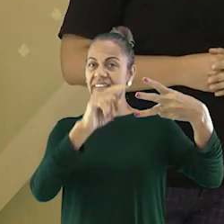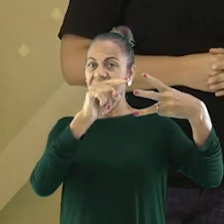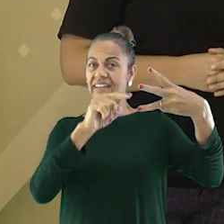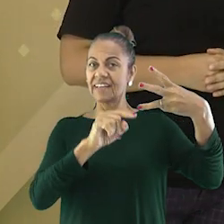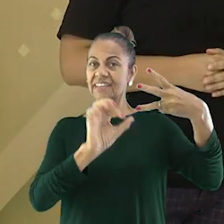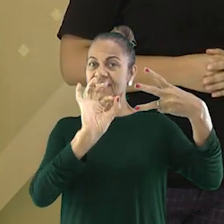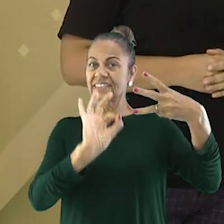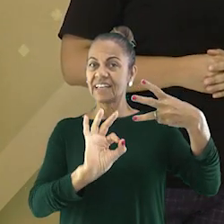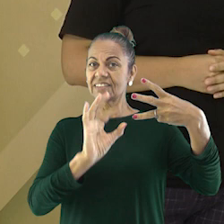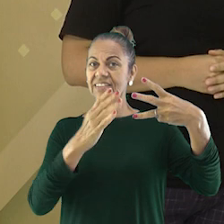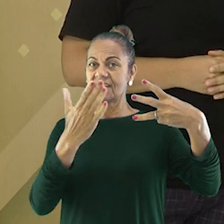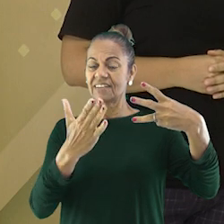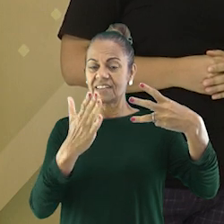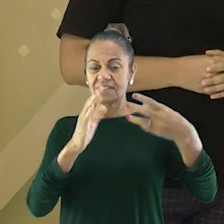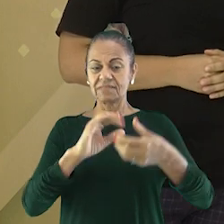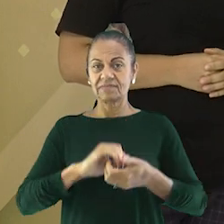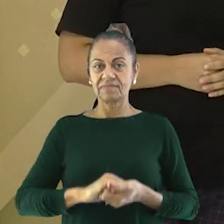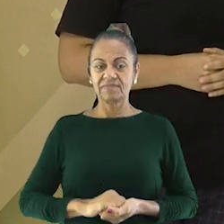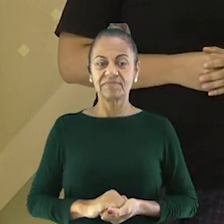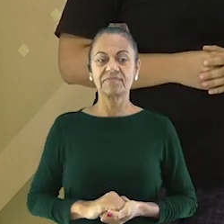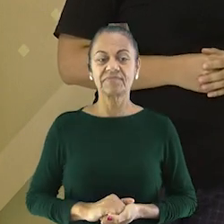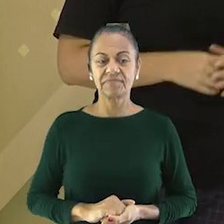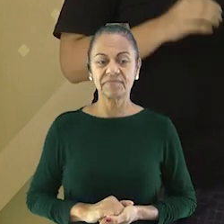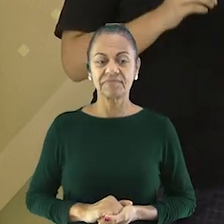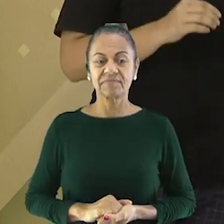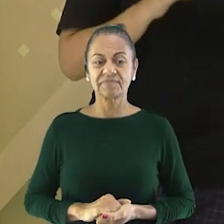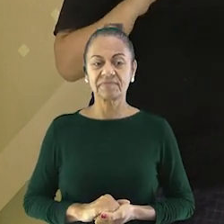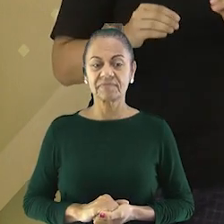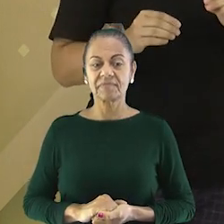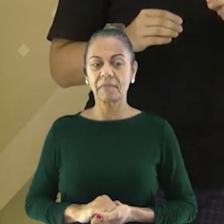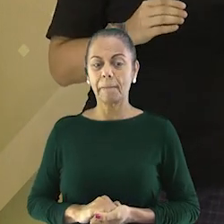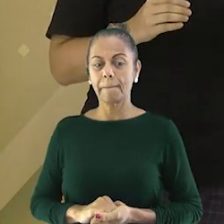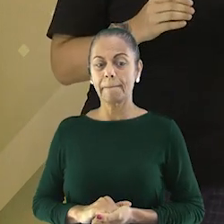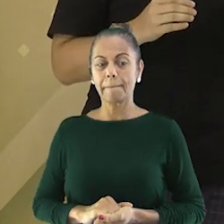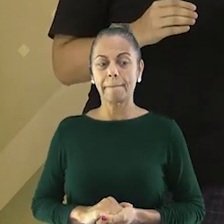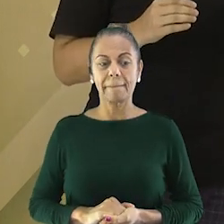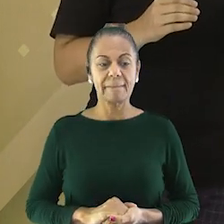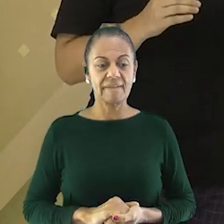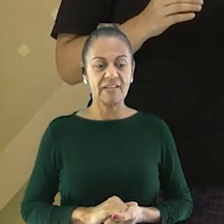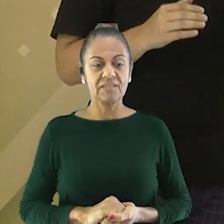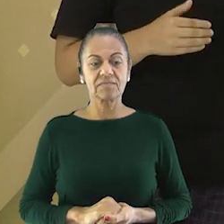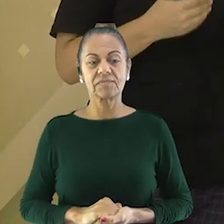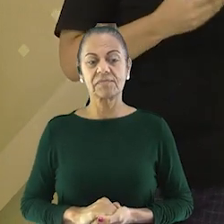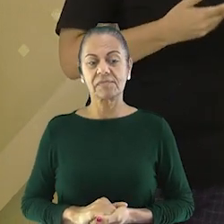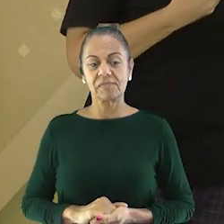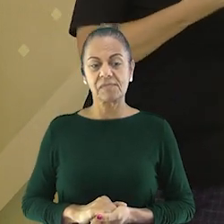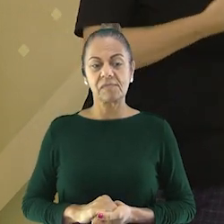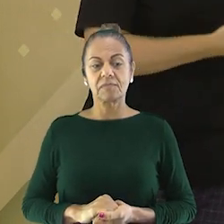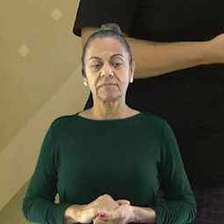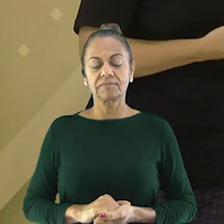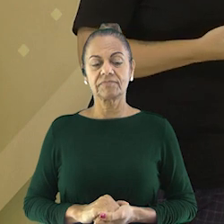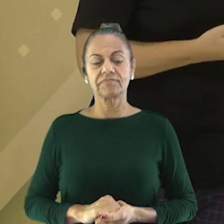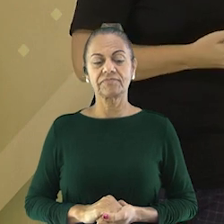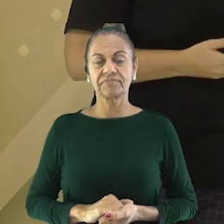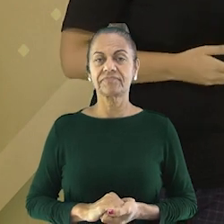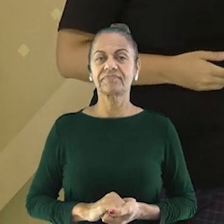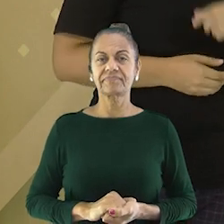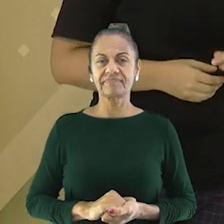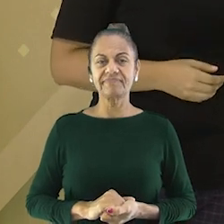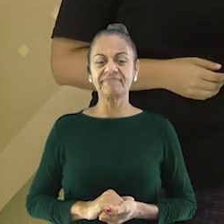correta. Por favor, professora Carol. I prefer TV shows because they are more